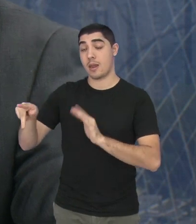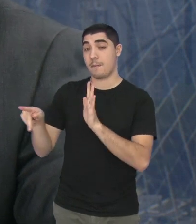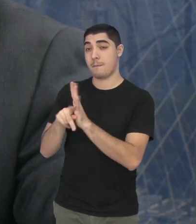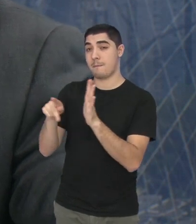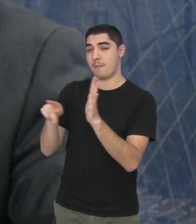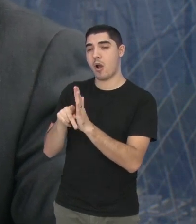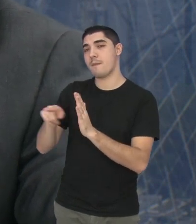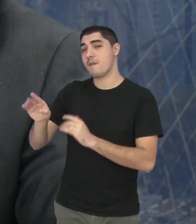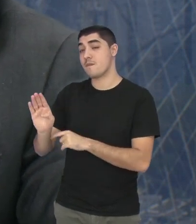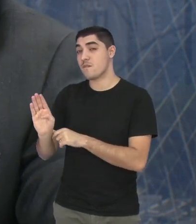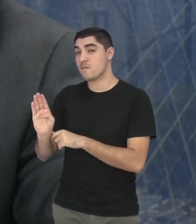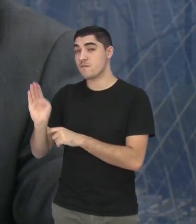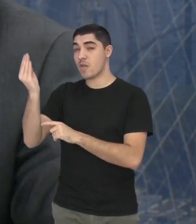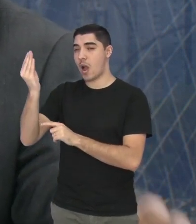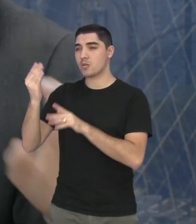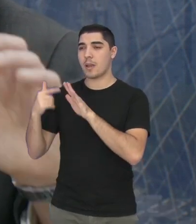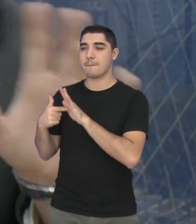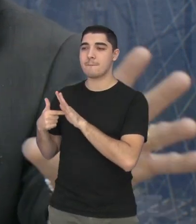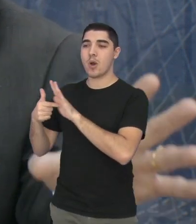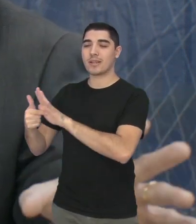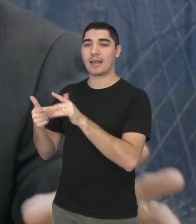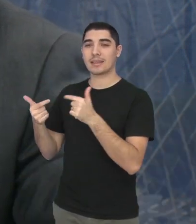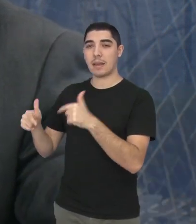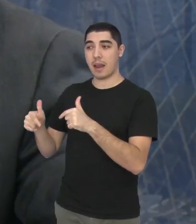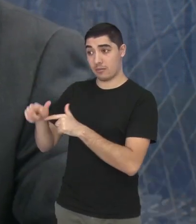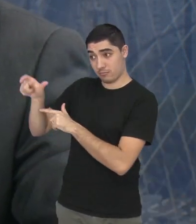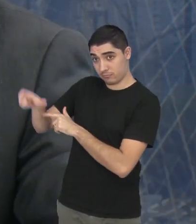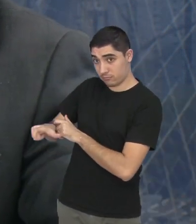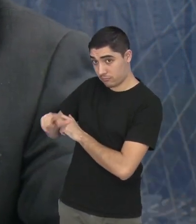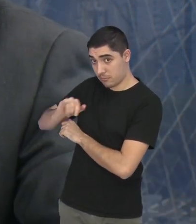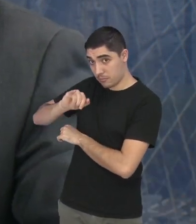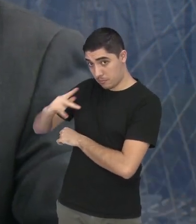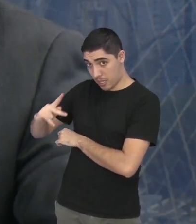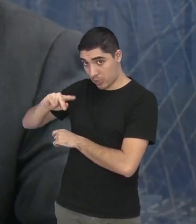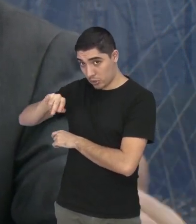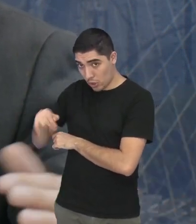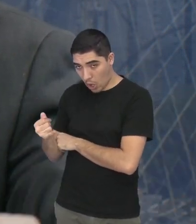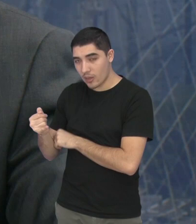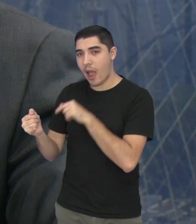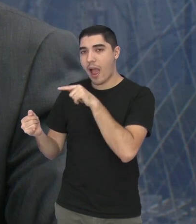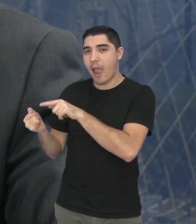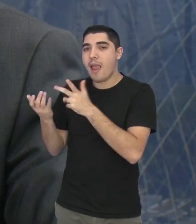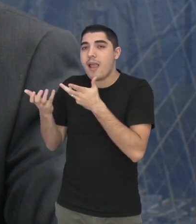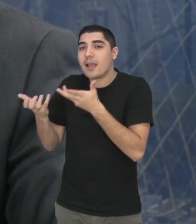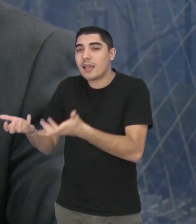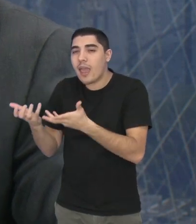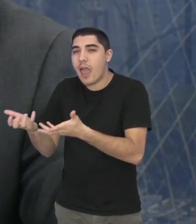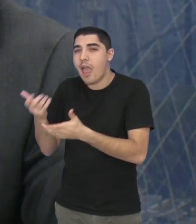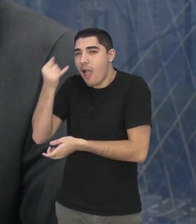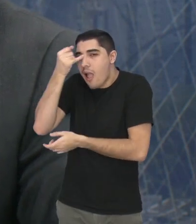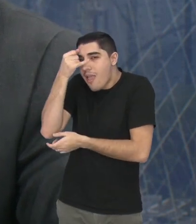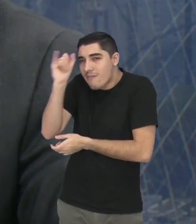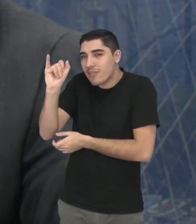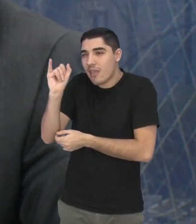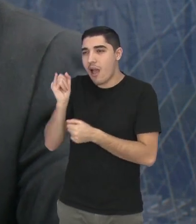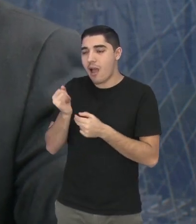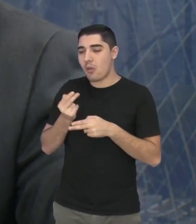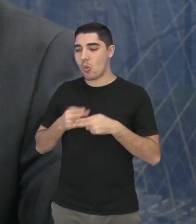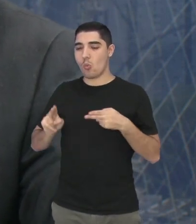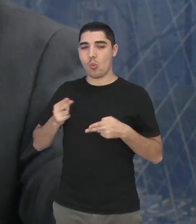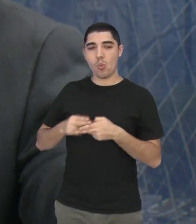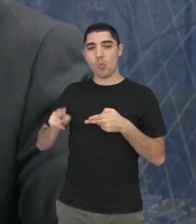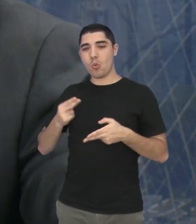uma autonomia de prestação de serviço como uma pessoa jurídica, tentando se esquivar das responsabilidades da